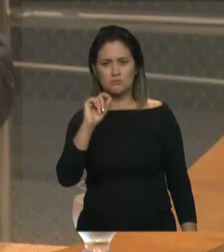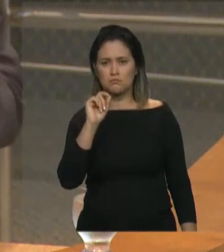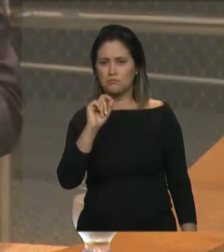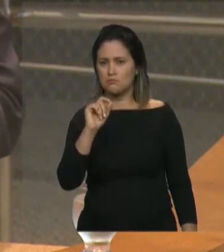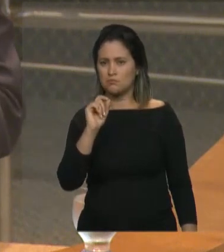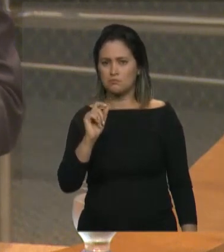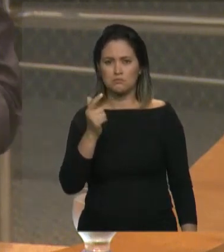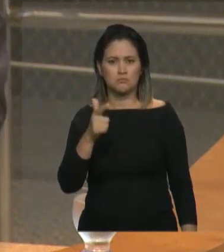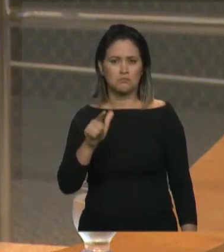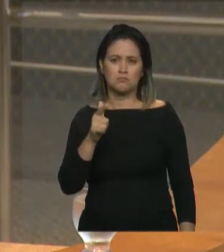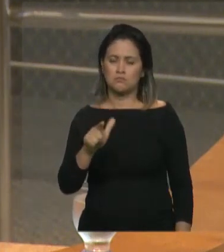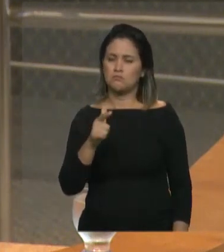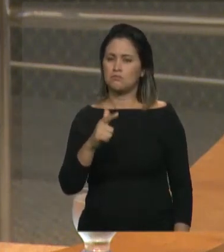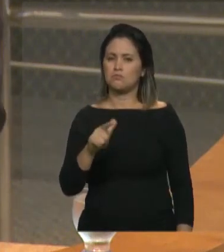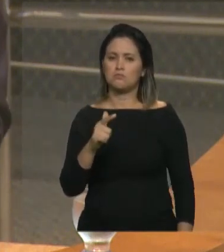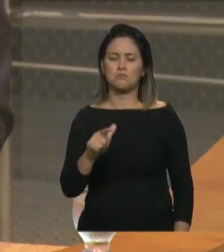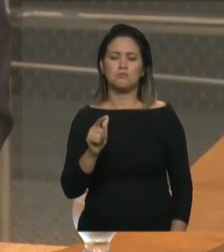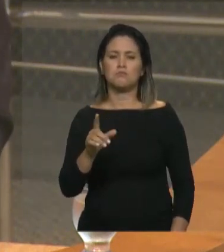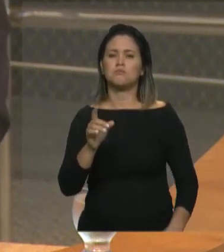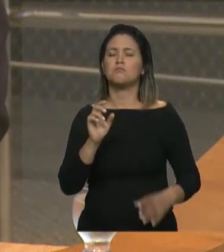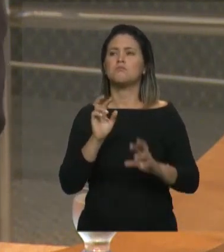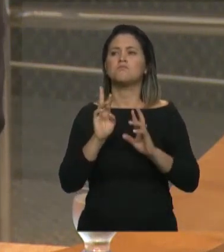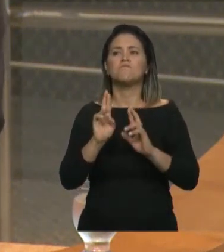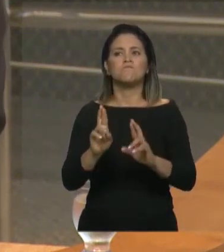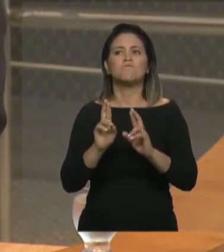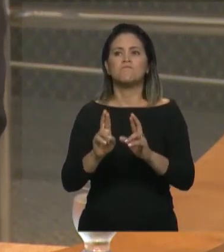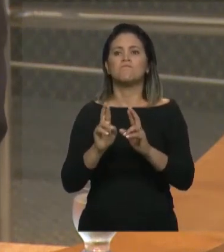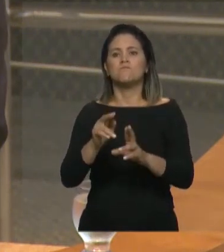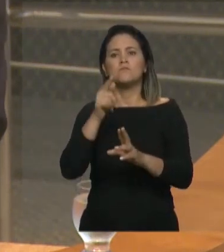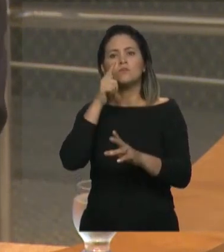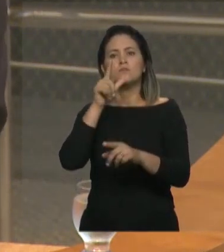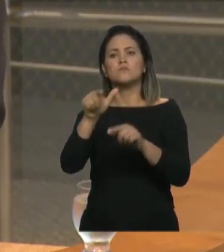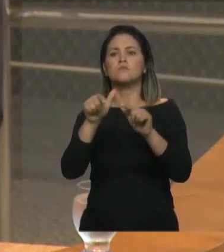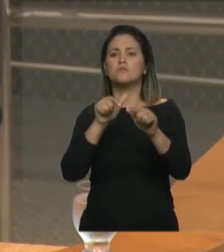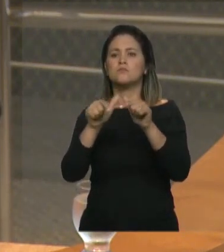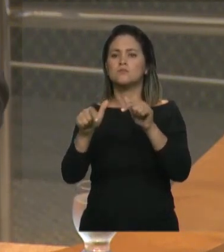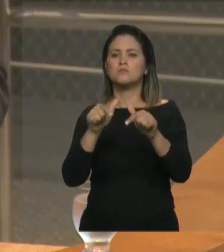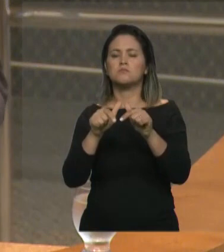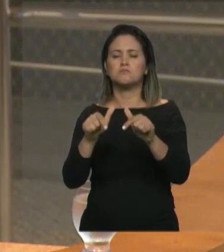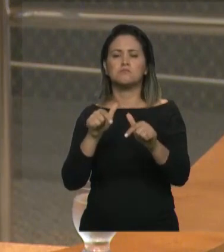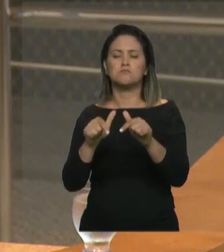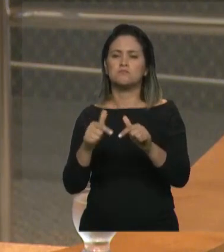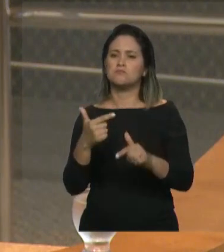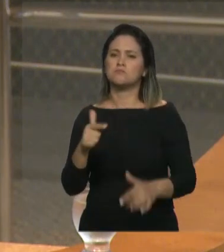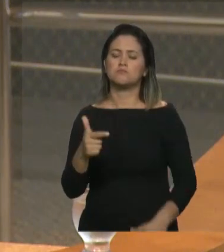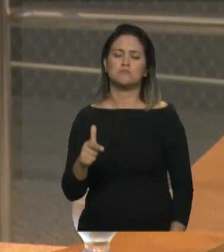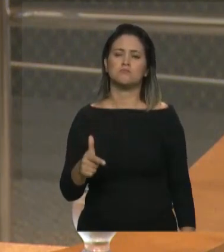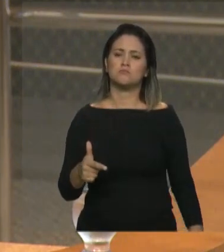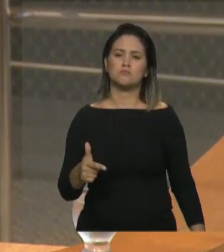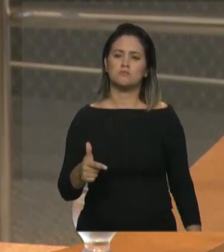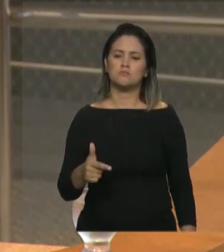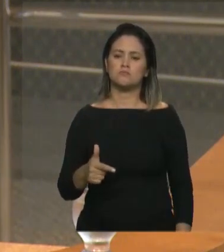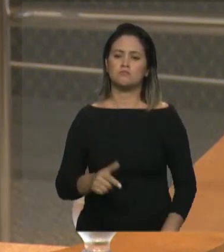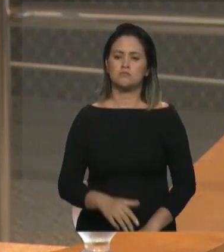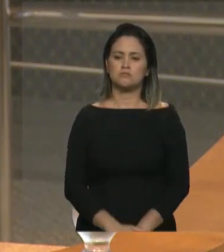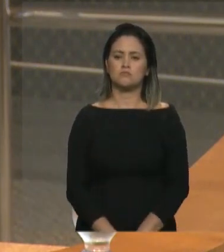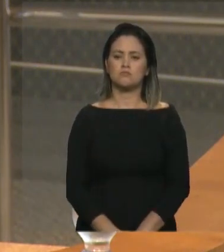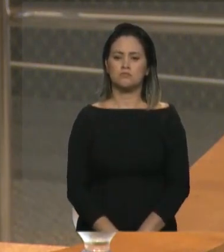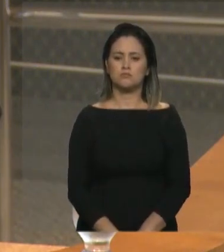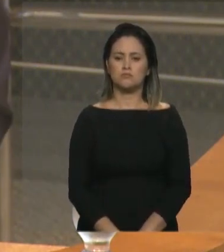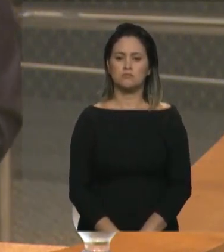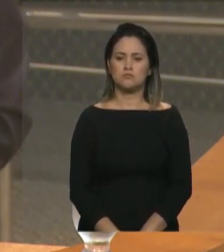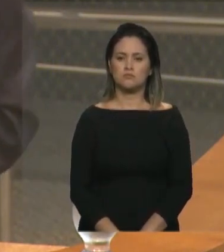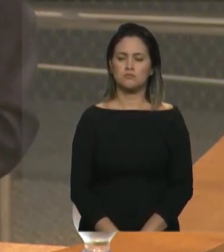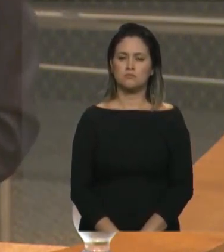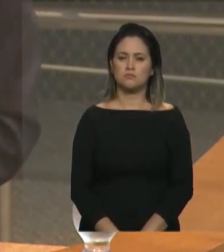porque não adianta, não há força de trabalho, não há investimento no Maranhão para poder gerar emprego. O Maranhão